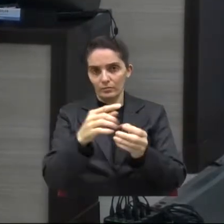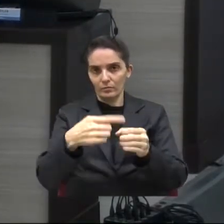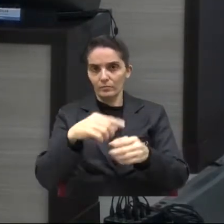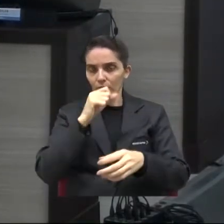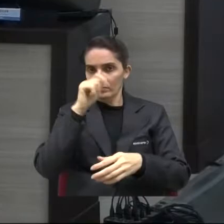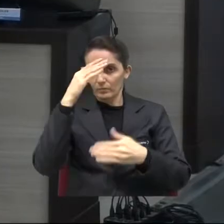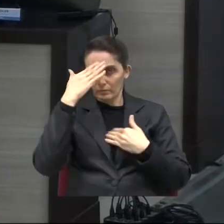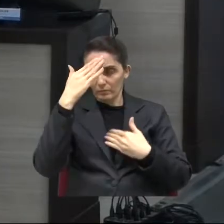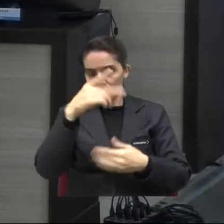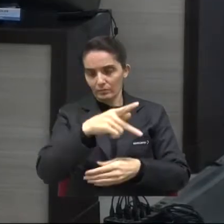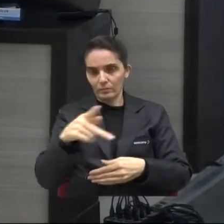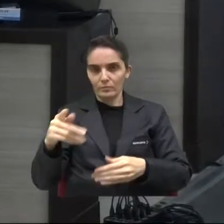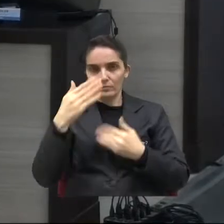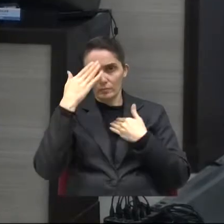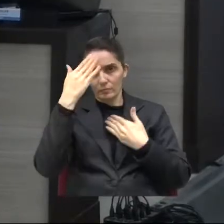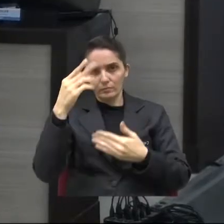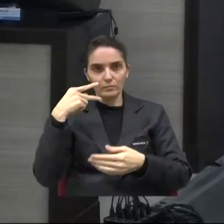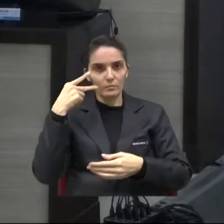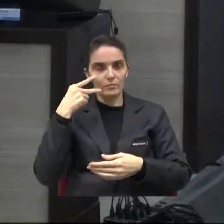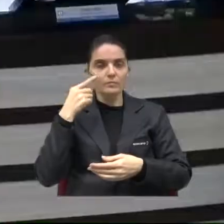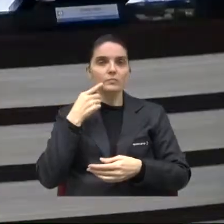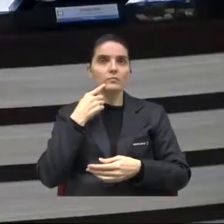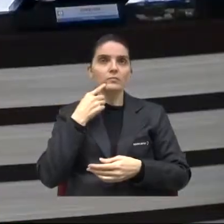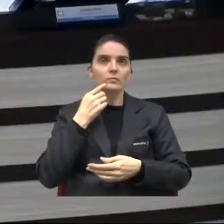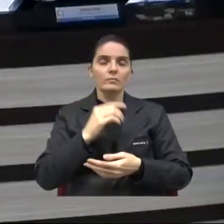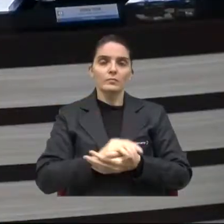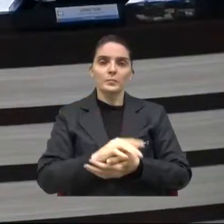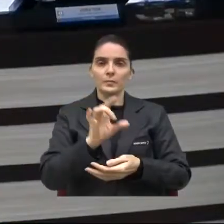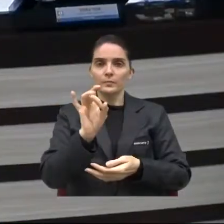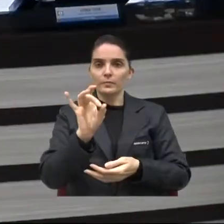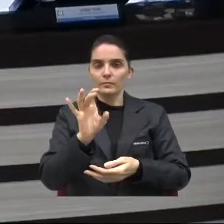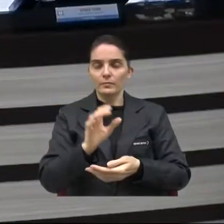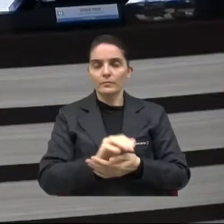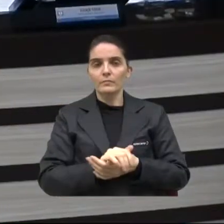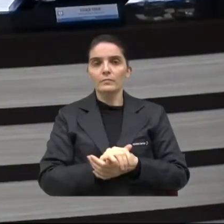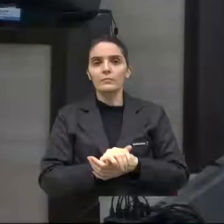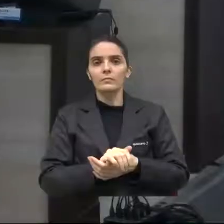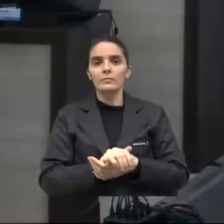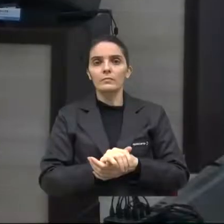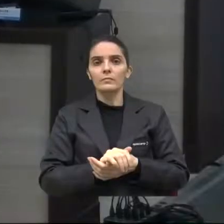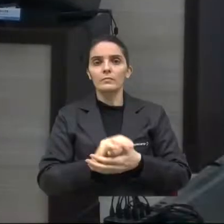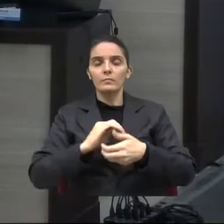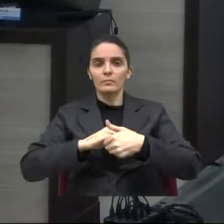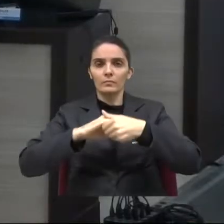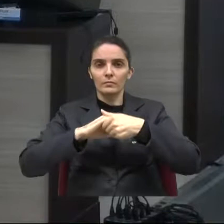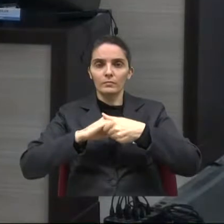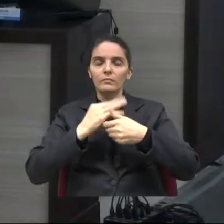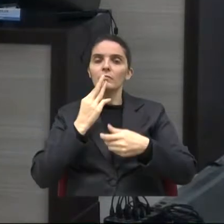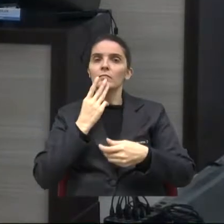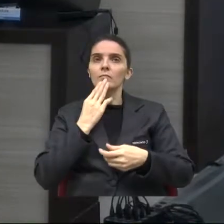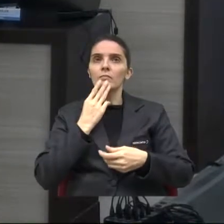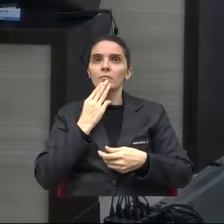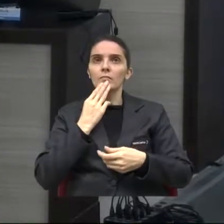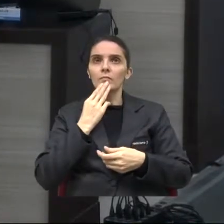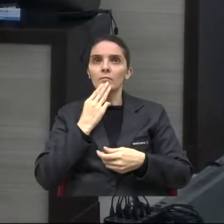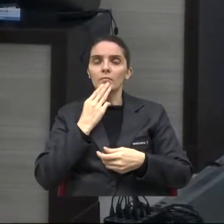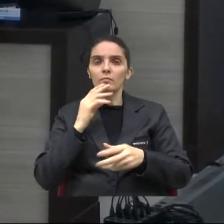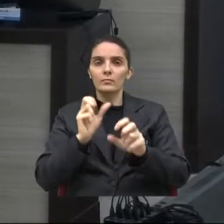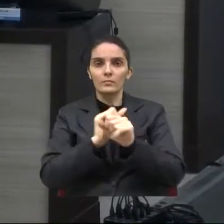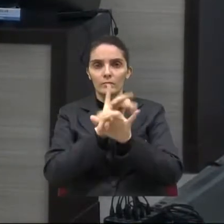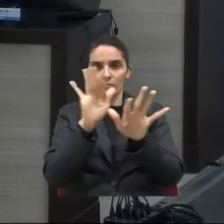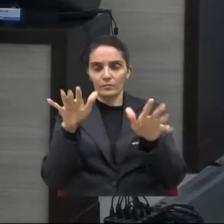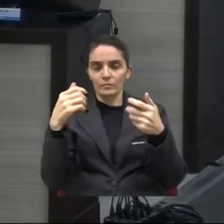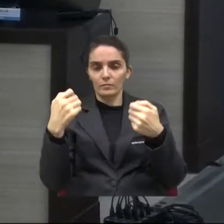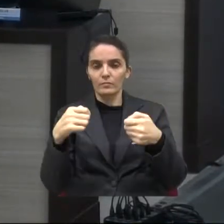senhor presidente. Obrigado aos nobres vereadores. Cleiton Silva. Senhor presidente, só para parabenizar o Vaguinho e dizer que essa transparência é